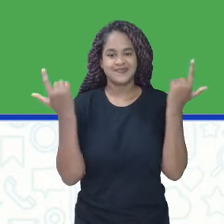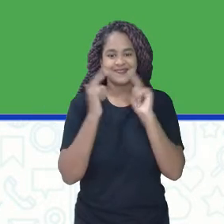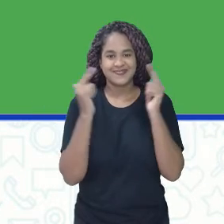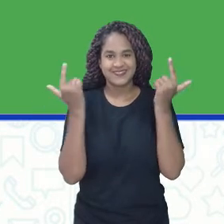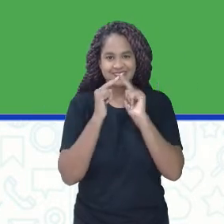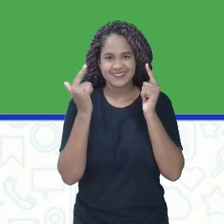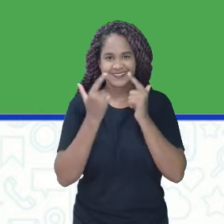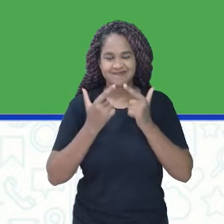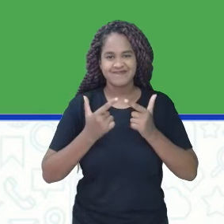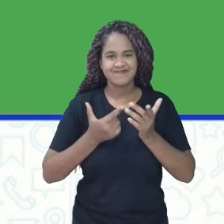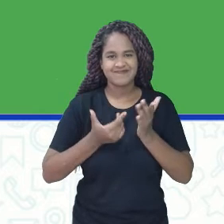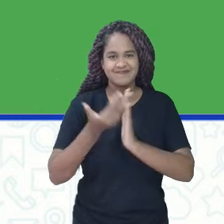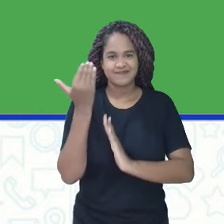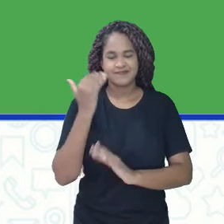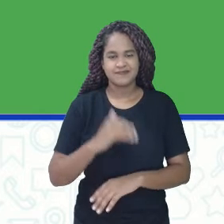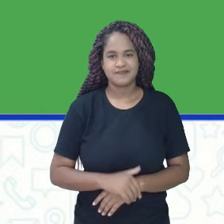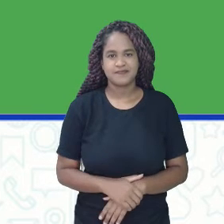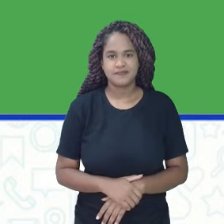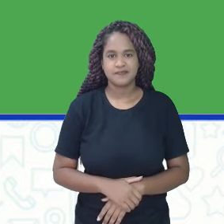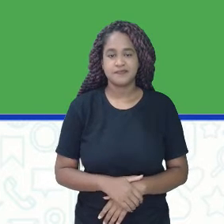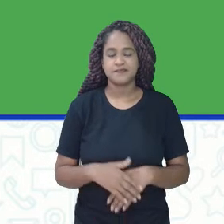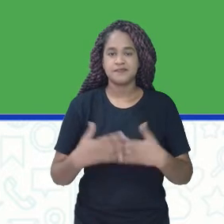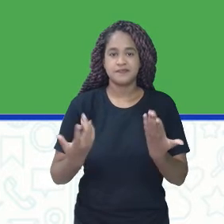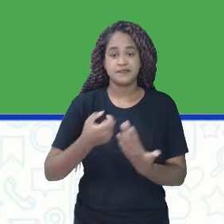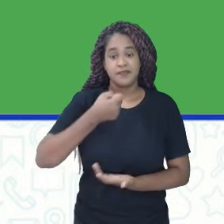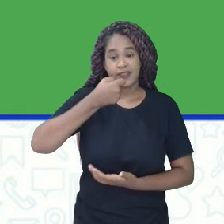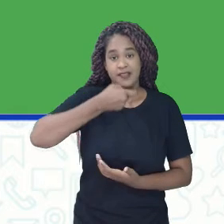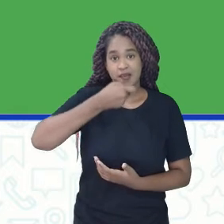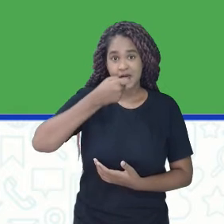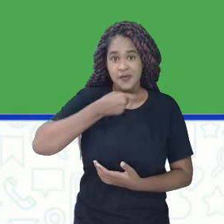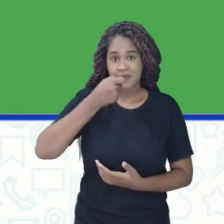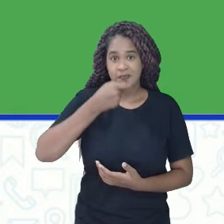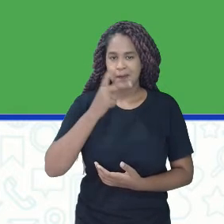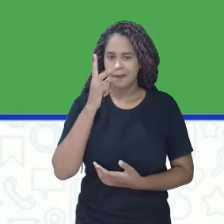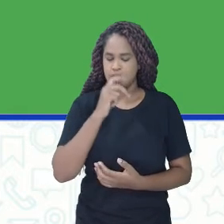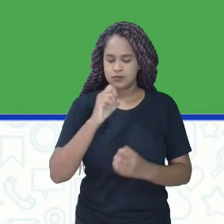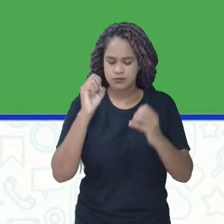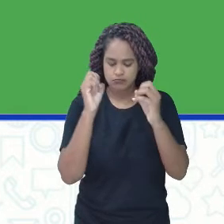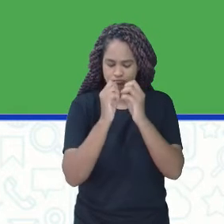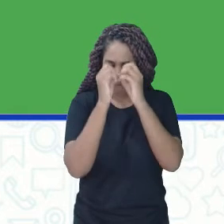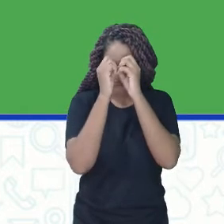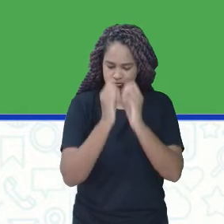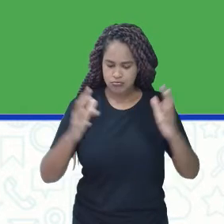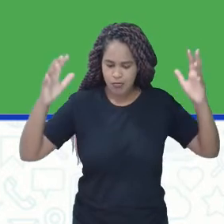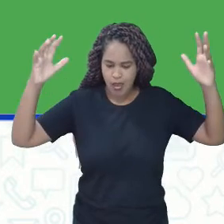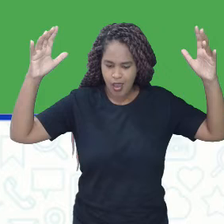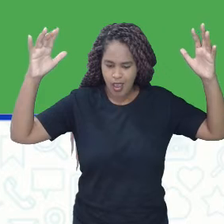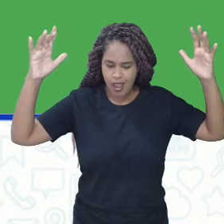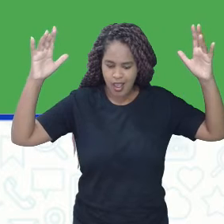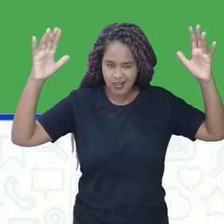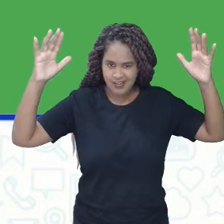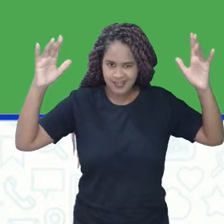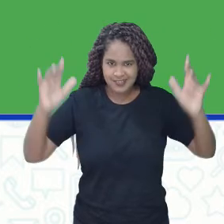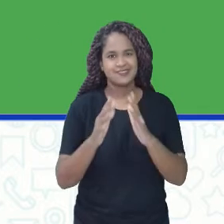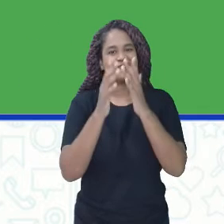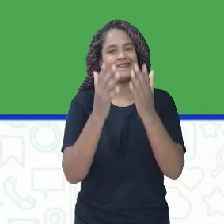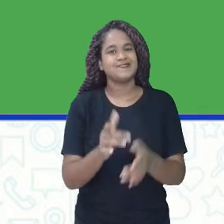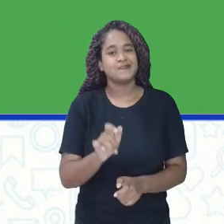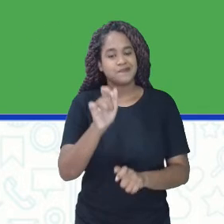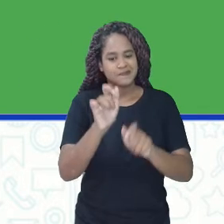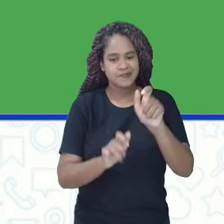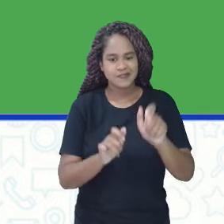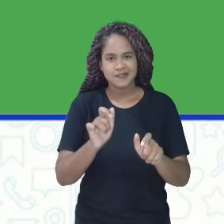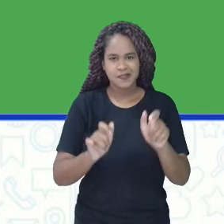riso. Então, pessoal, o humor tem essa mágica, não é? De tirar as pessoas do seu